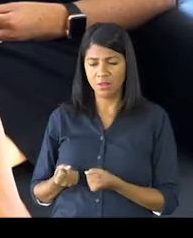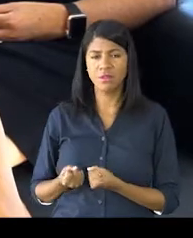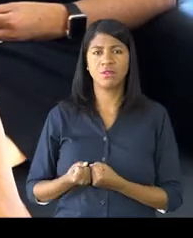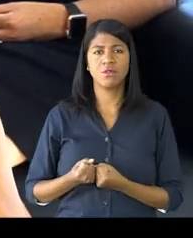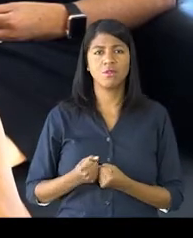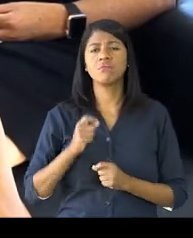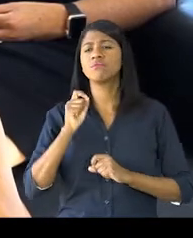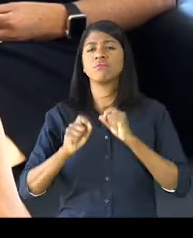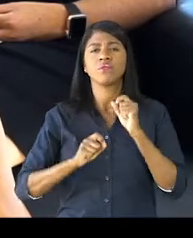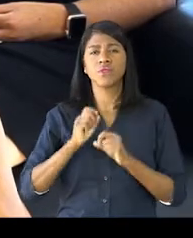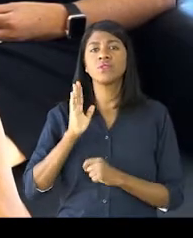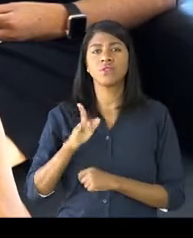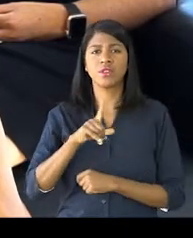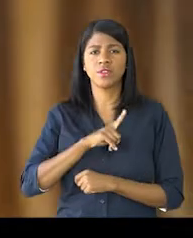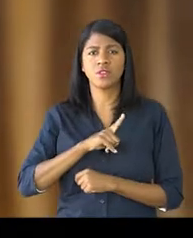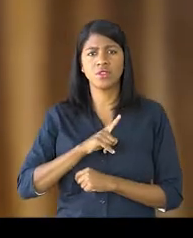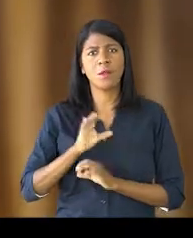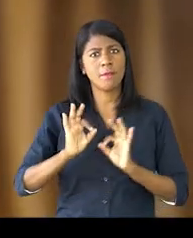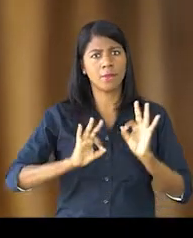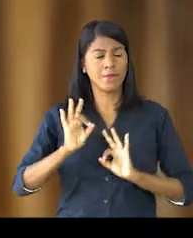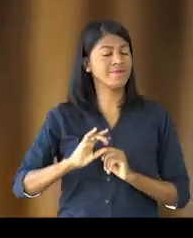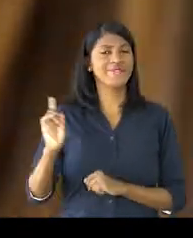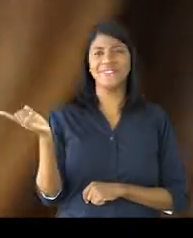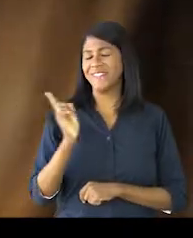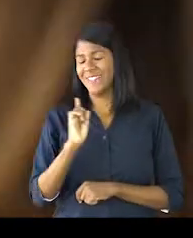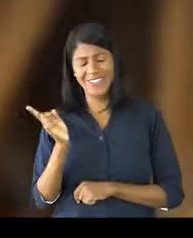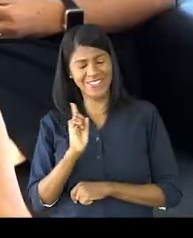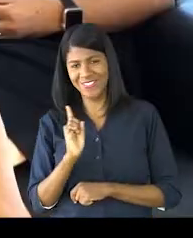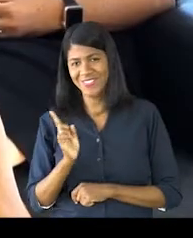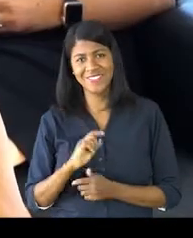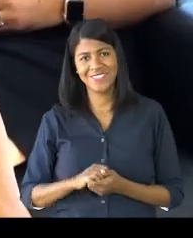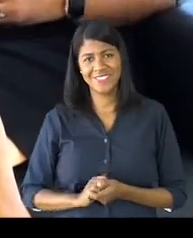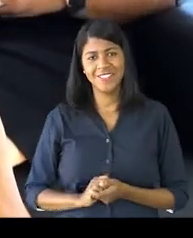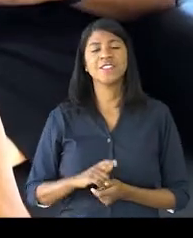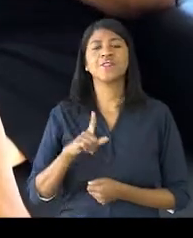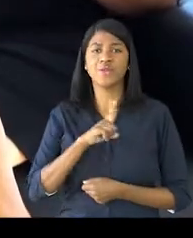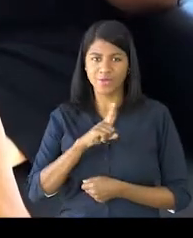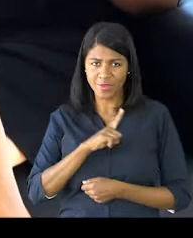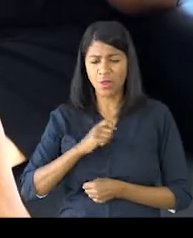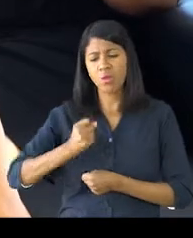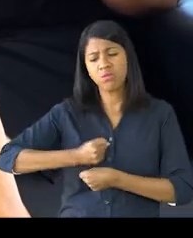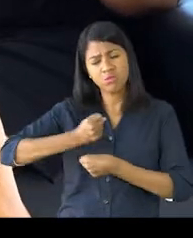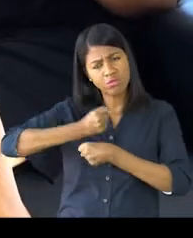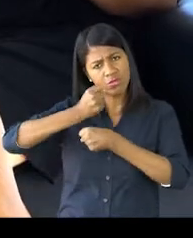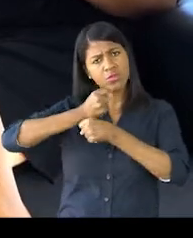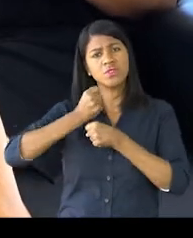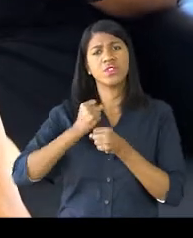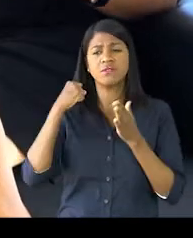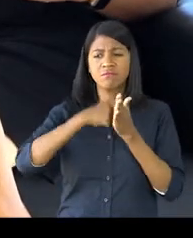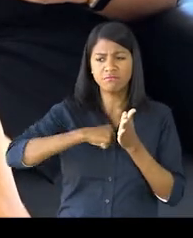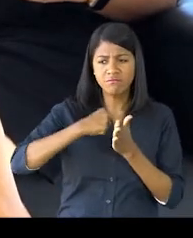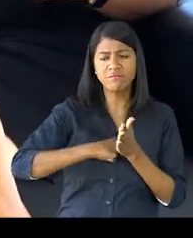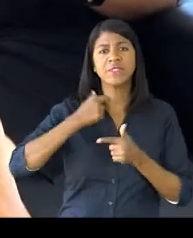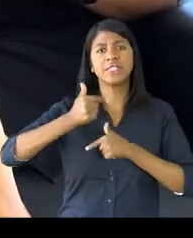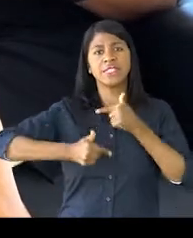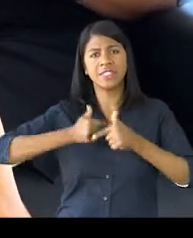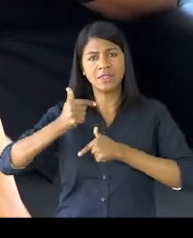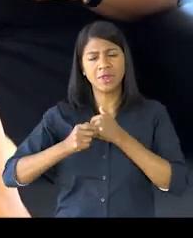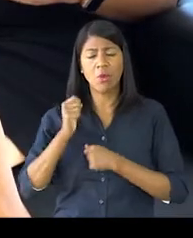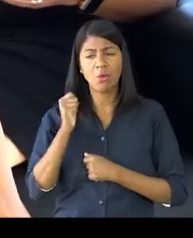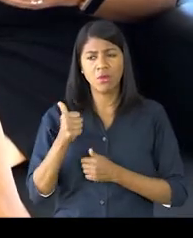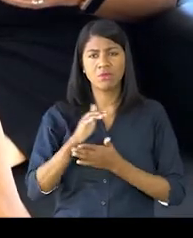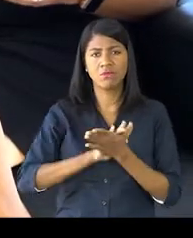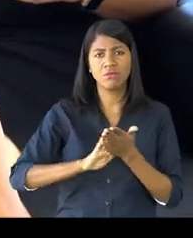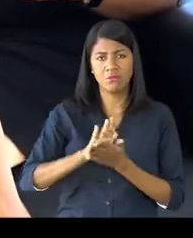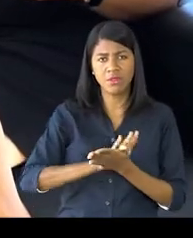aceitou, você tinha tudo preparado? Não, nós tivemos que muitas coisas construir, né, quase que